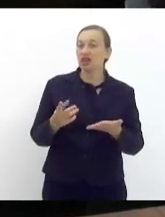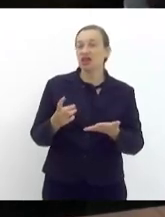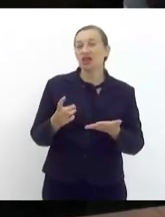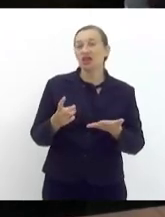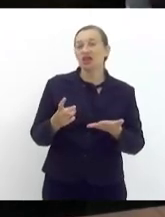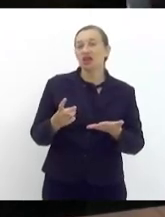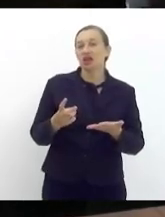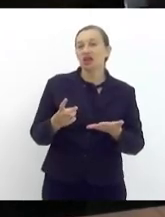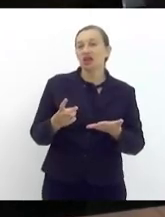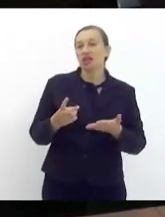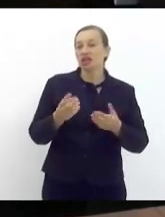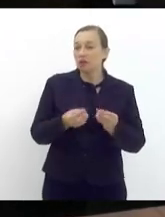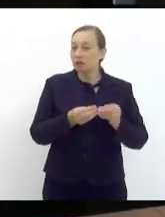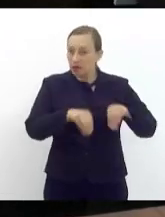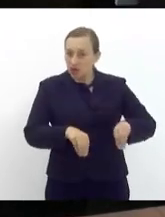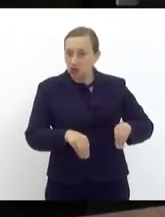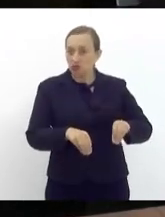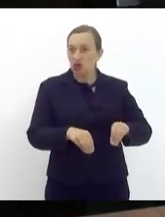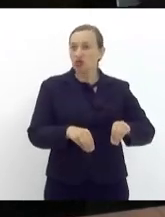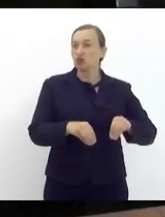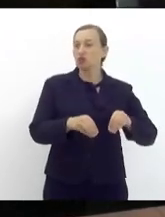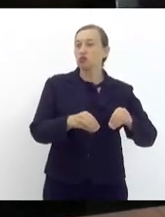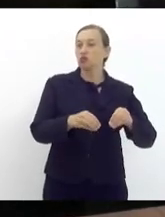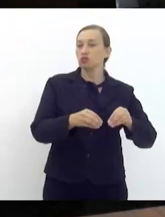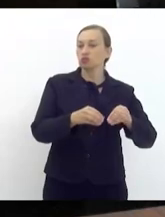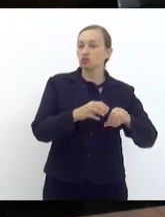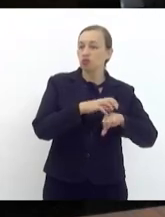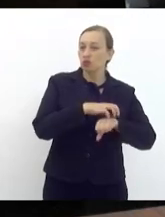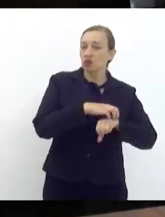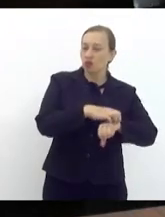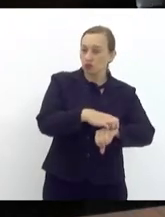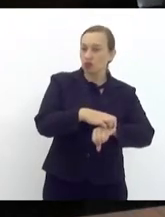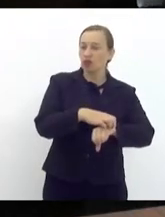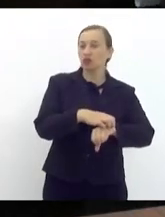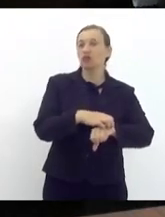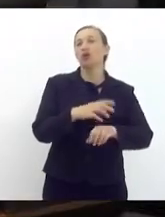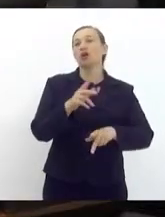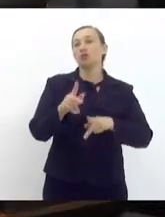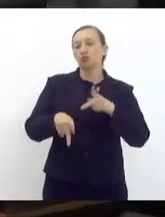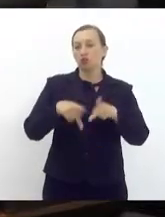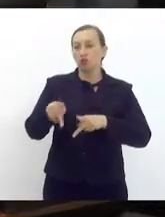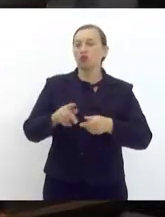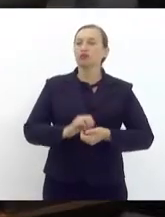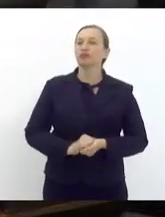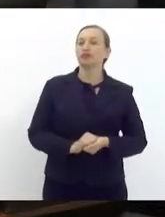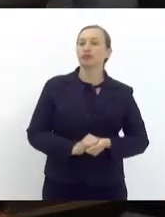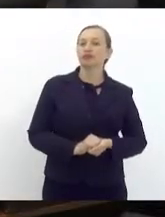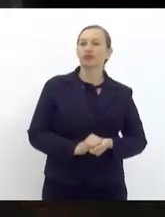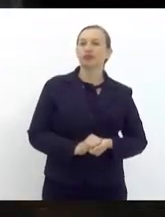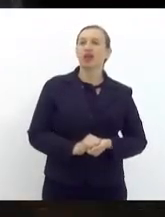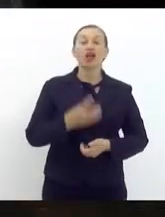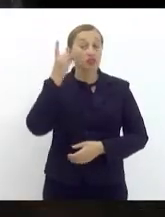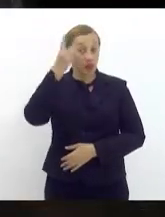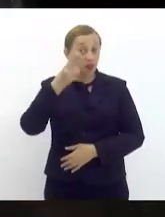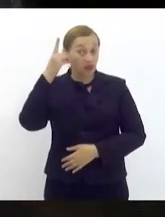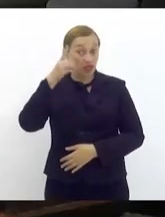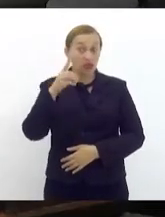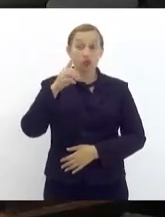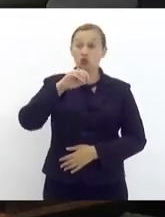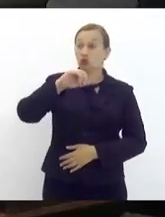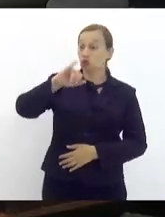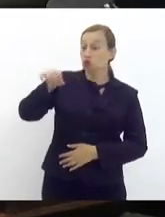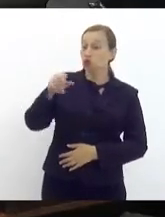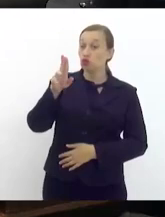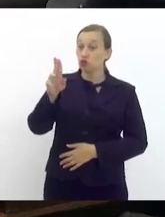vergonha para o morador da Baixada, para o morador da Zona Oeste, uma vergonha para o Rio de Janeiro. Obrigado. Deputado Júlio Rocha.